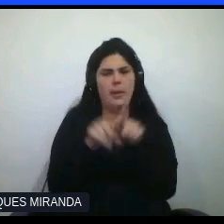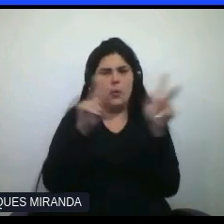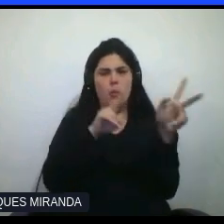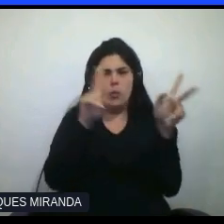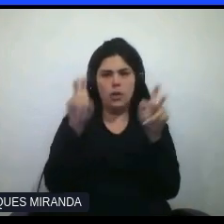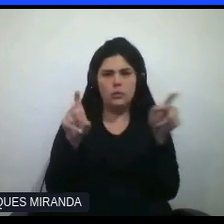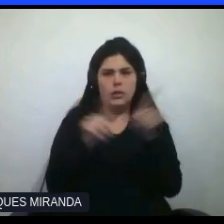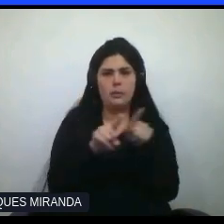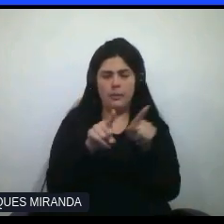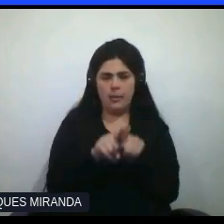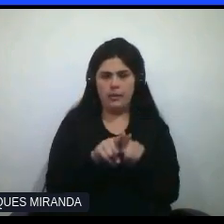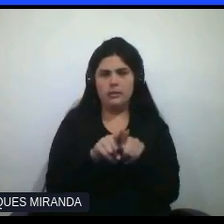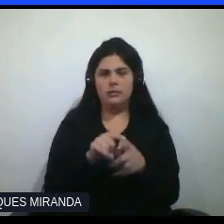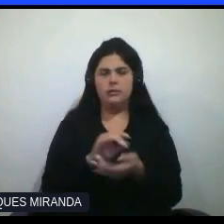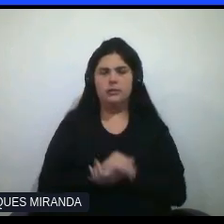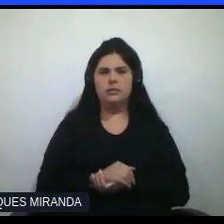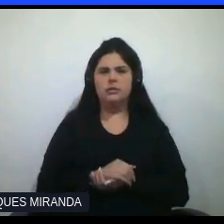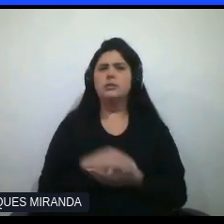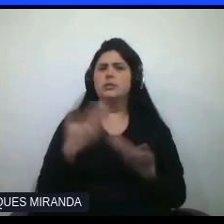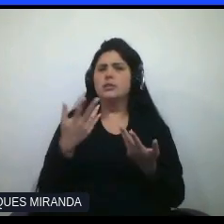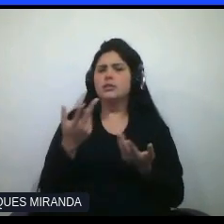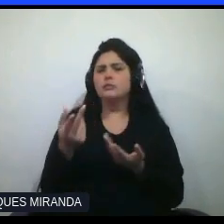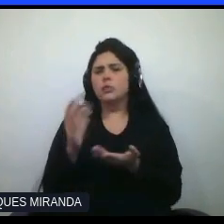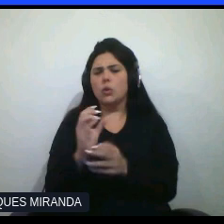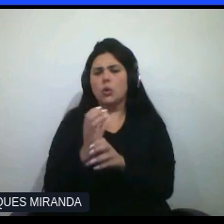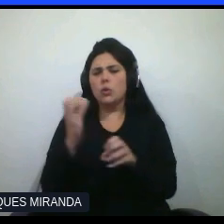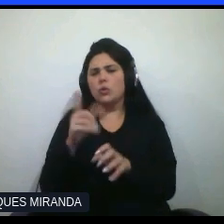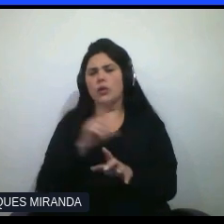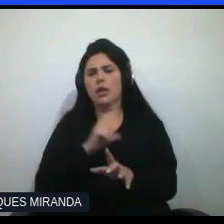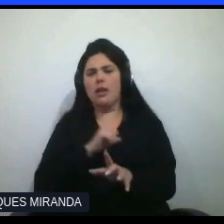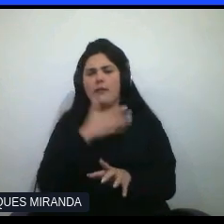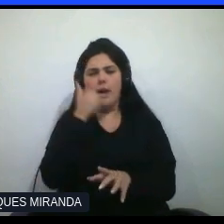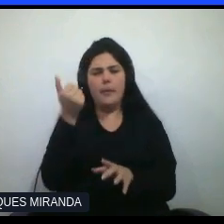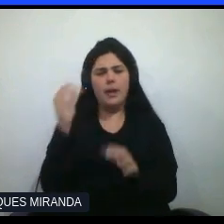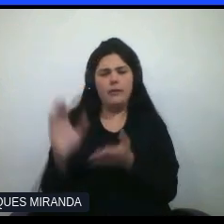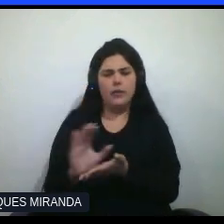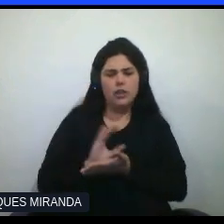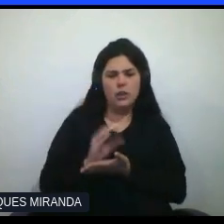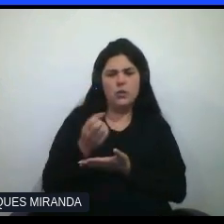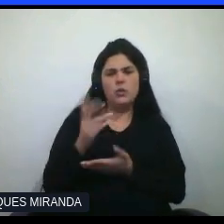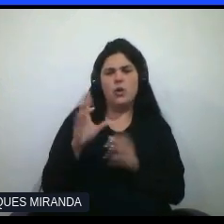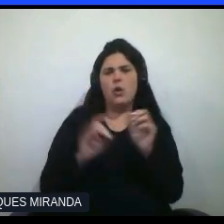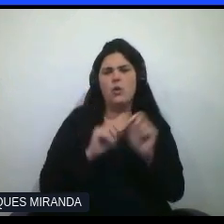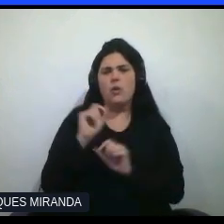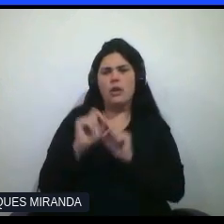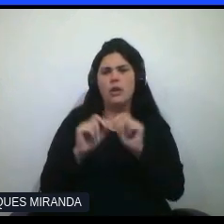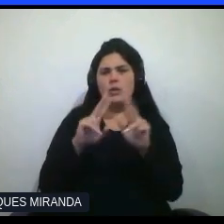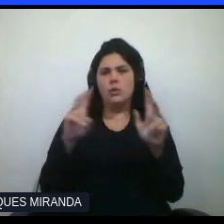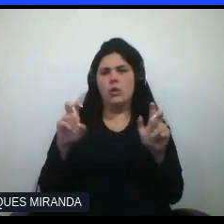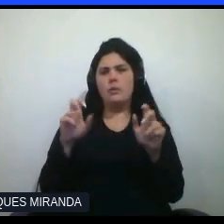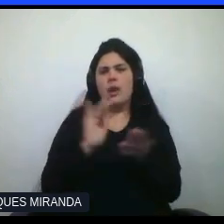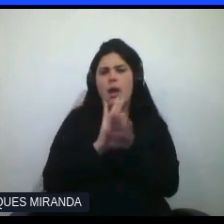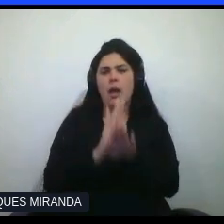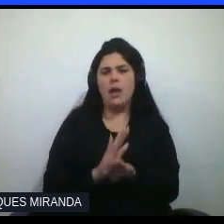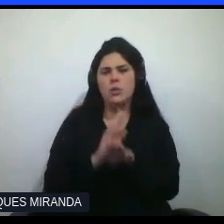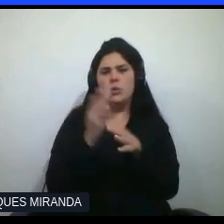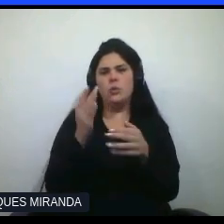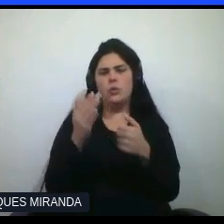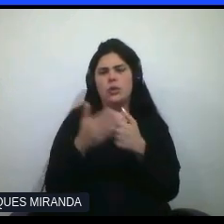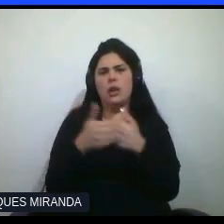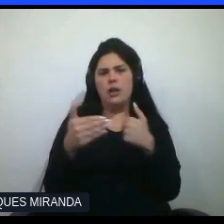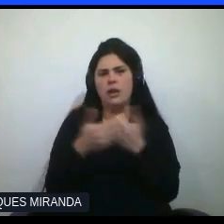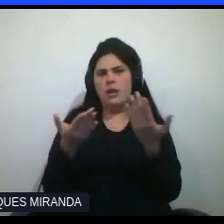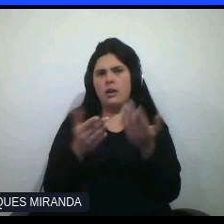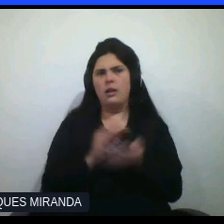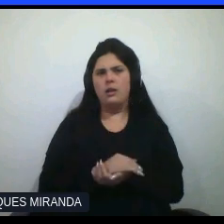colocado em pauta dessa forma, né? Será que dá dinheiro? Será que é algo que vale a pena investir? Ou são só questões de filantropia? Recentemente, algumas